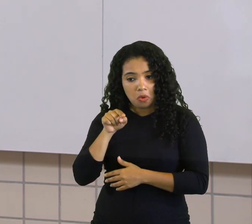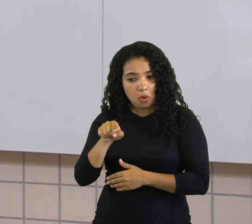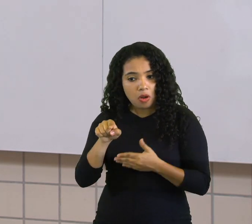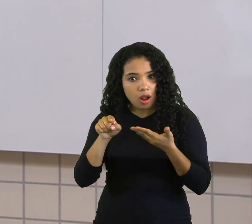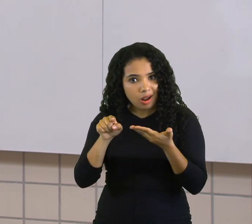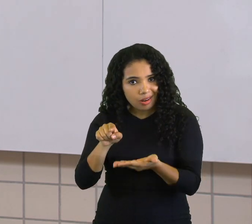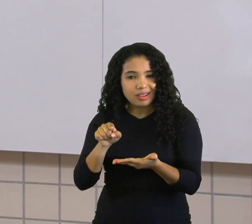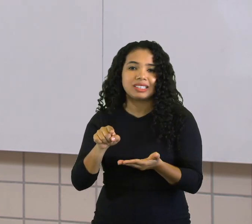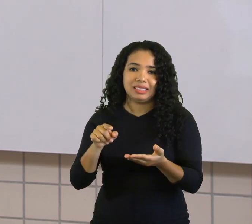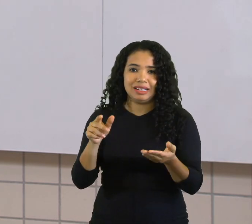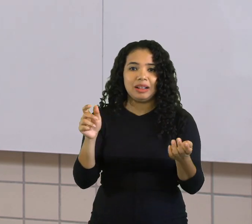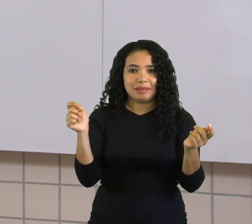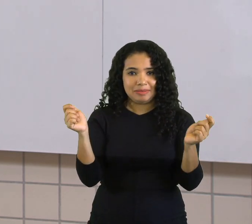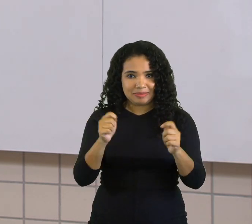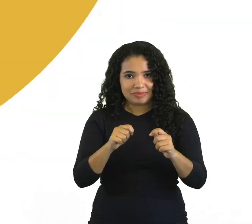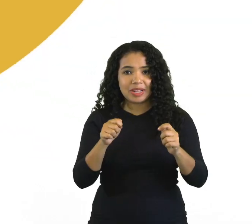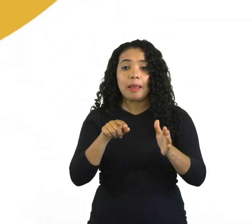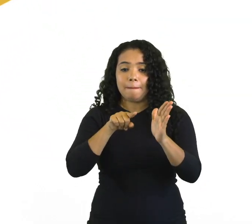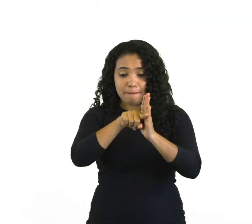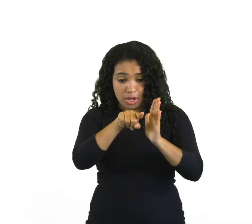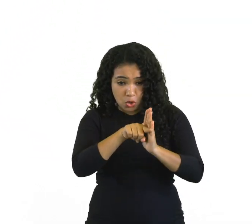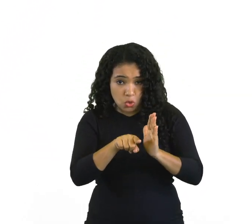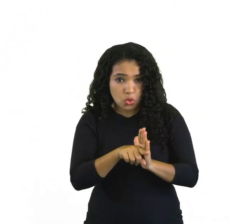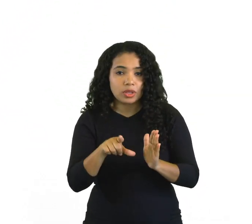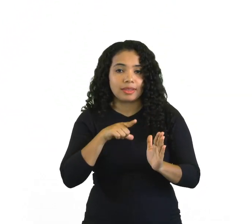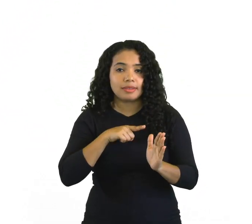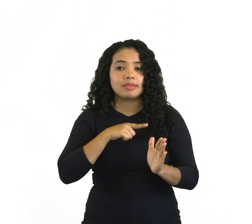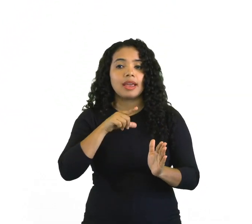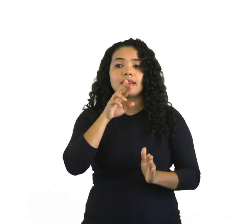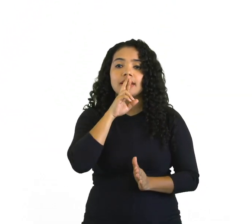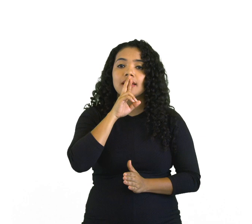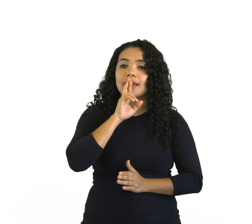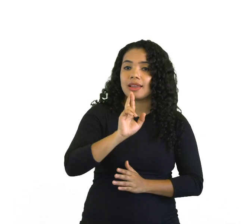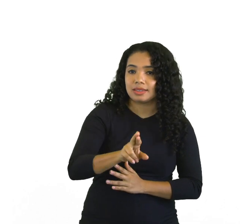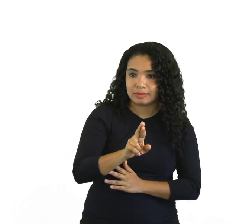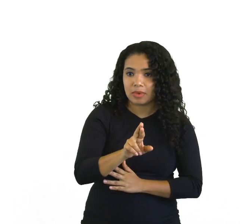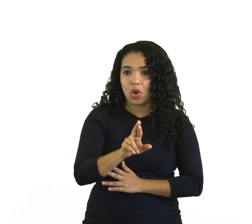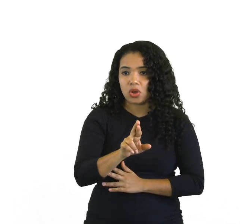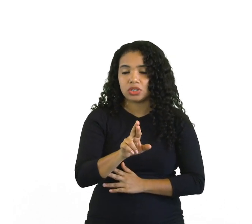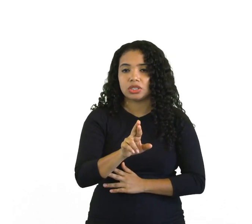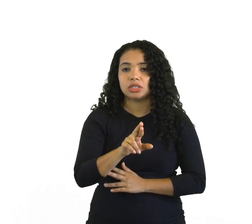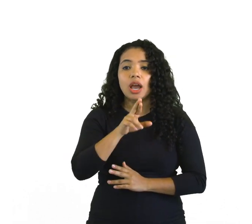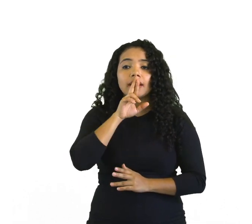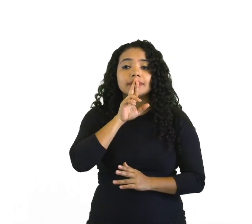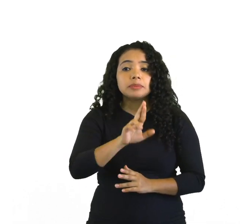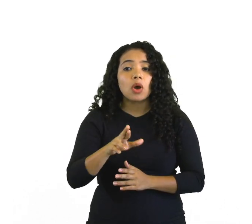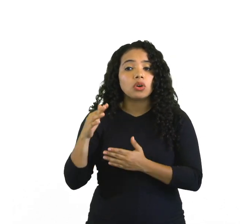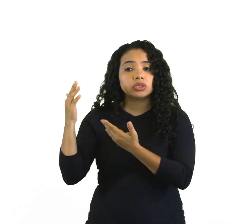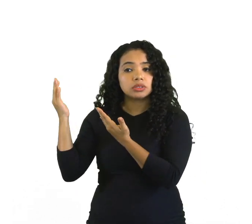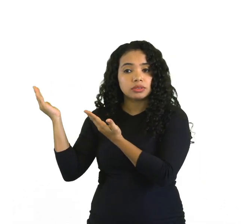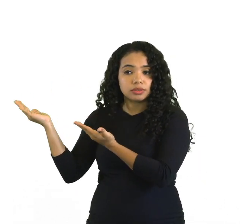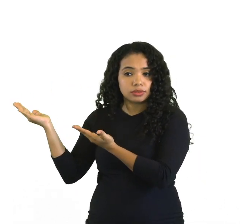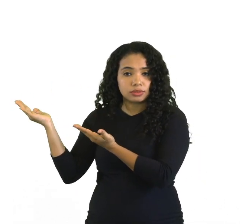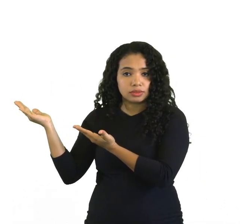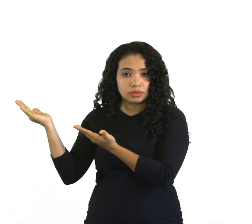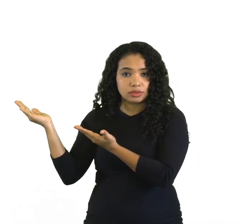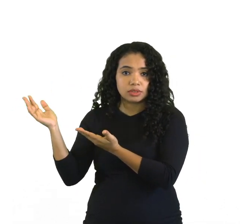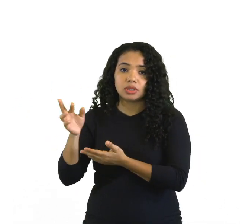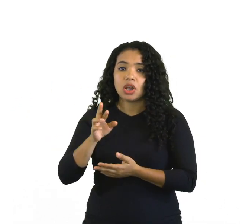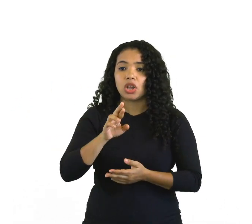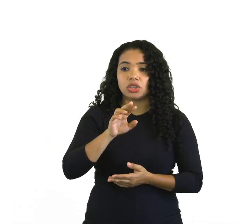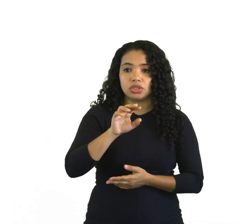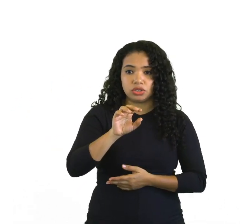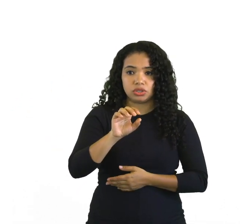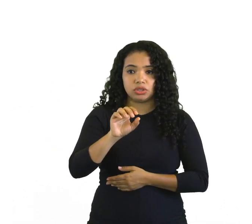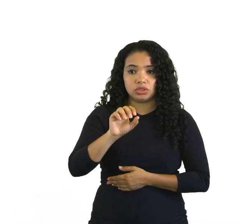possíveis respostas, tá? E aí nós temos short answer, respostas curtas, ou nós podemos